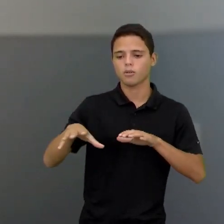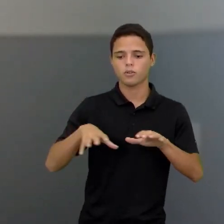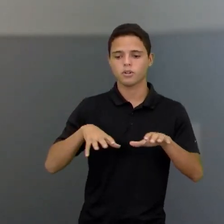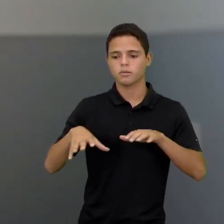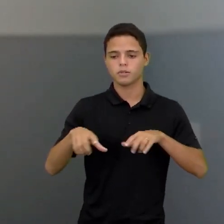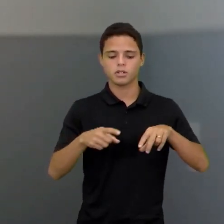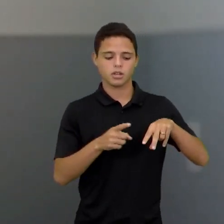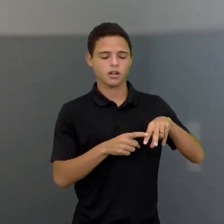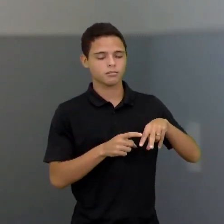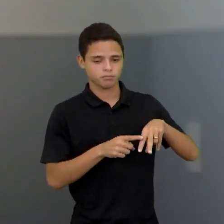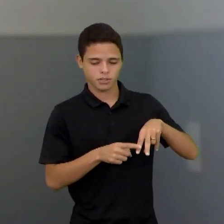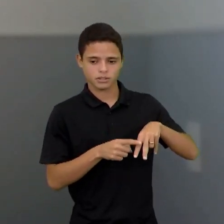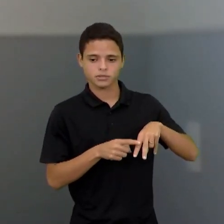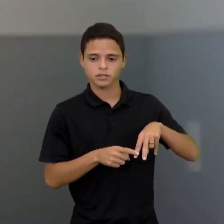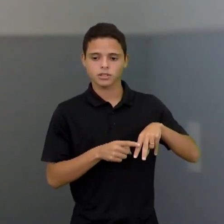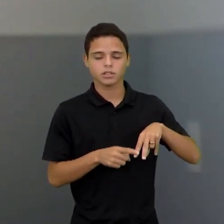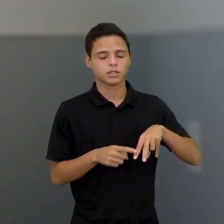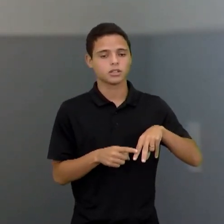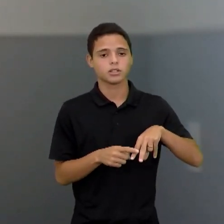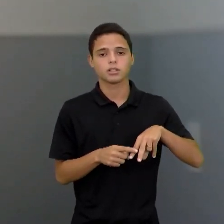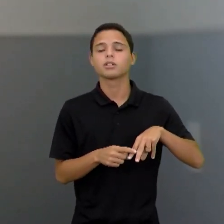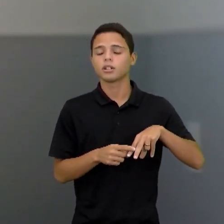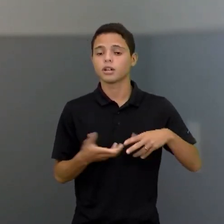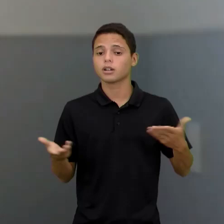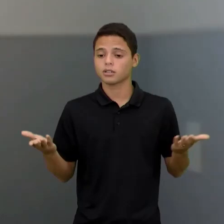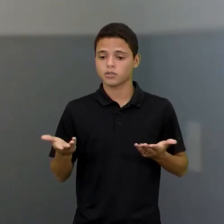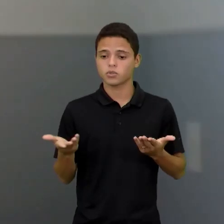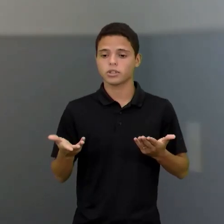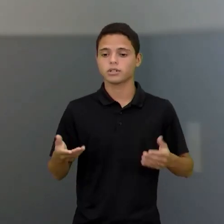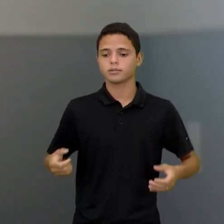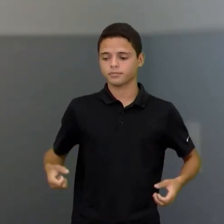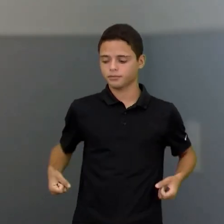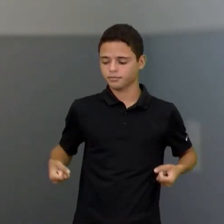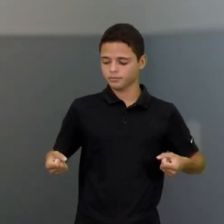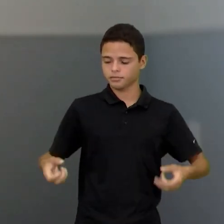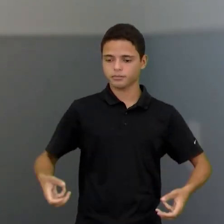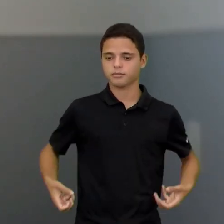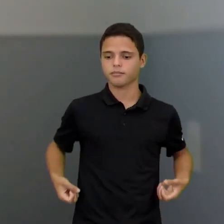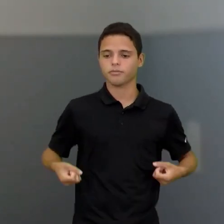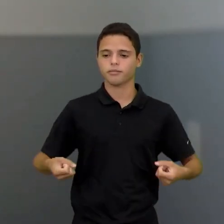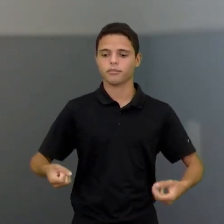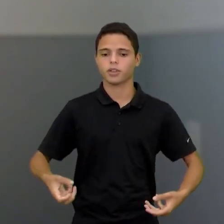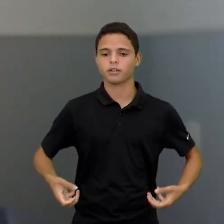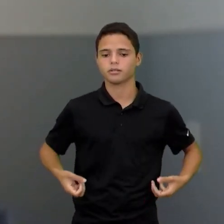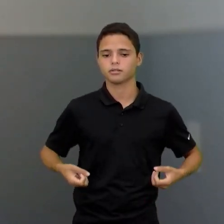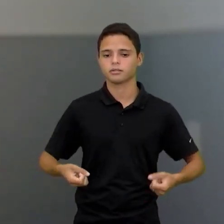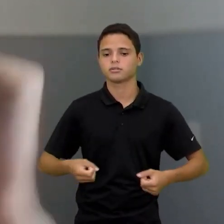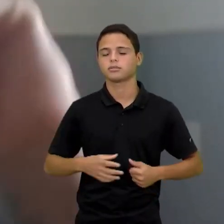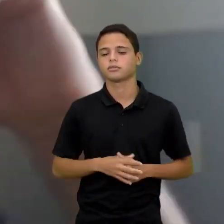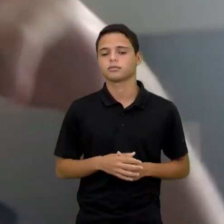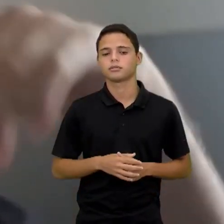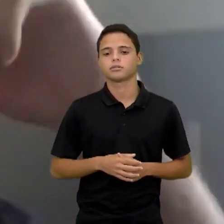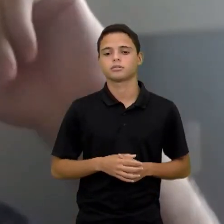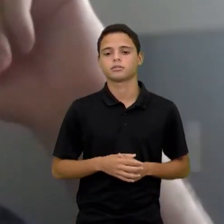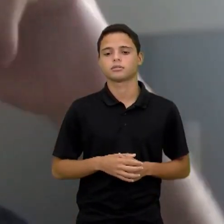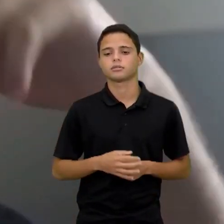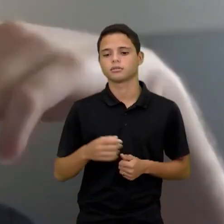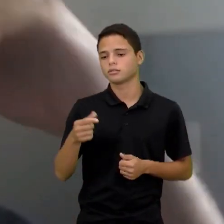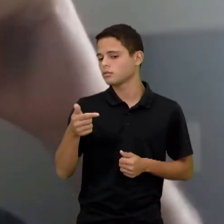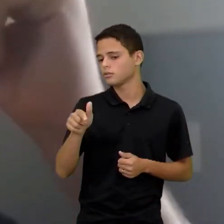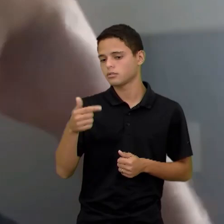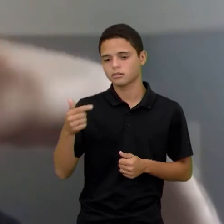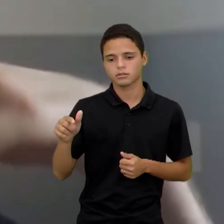sou cadeirante, não tenho os movimentos de membros inferiores e também não tenho o movimento